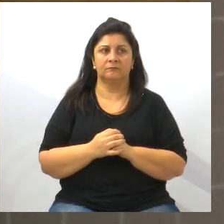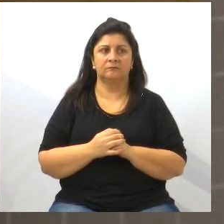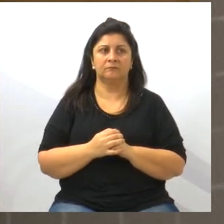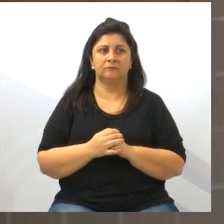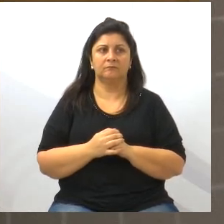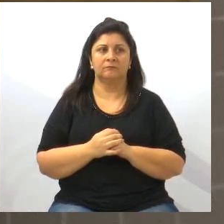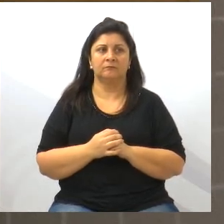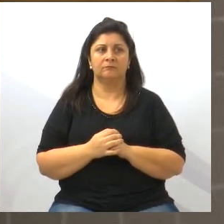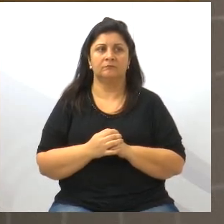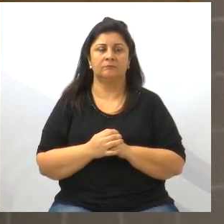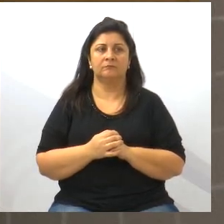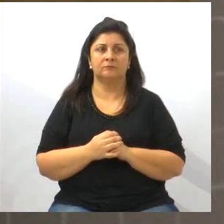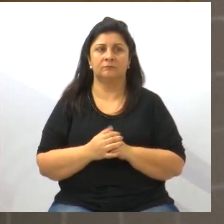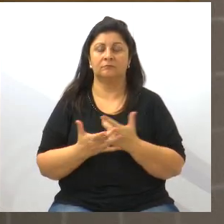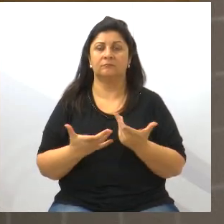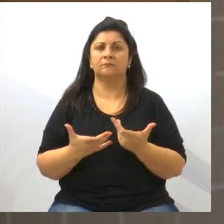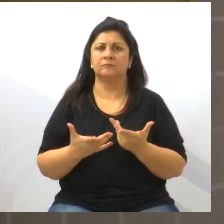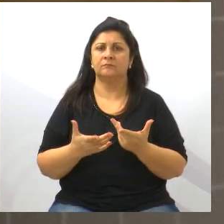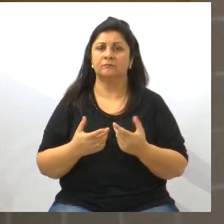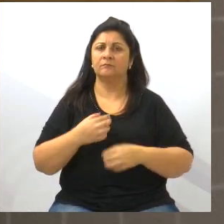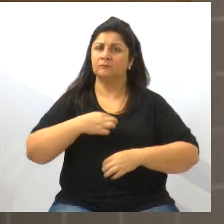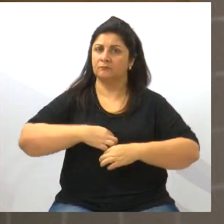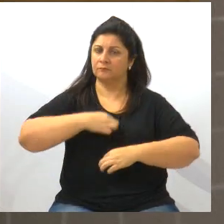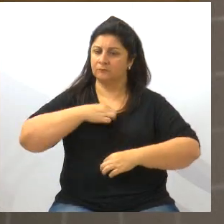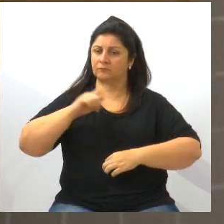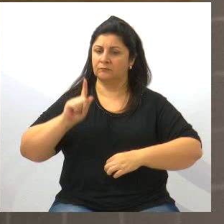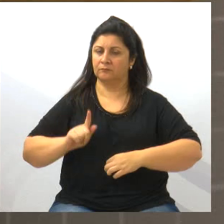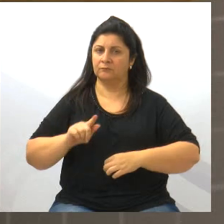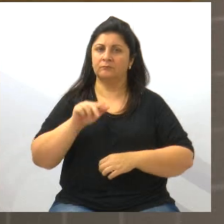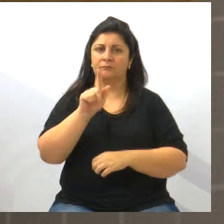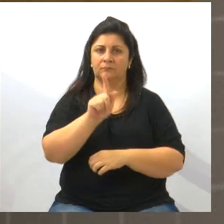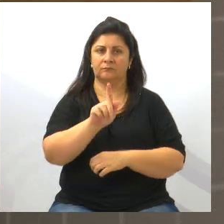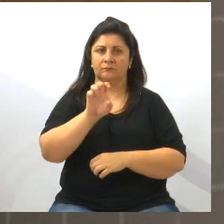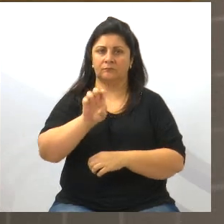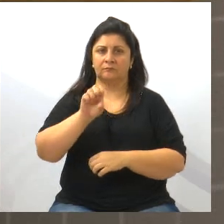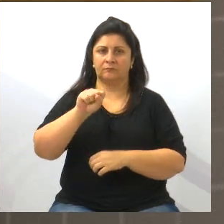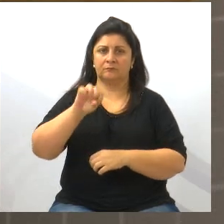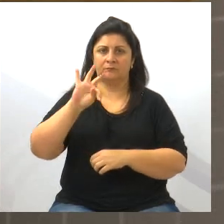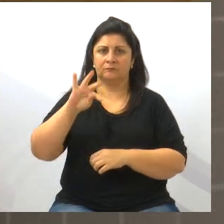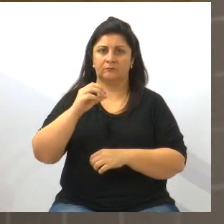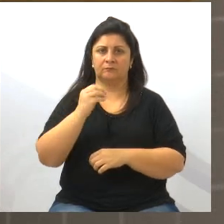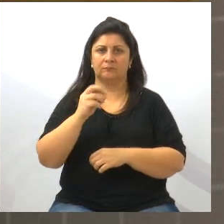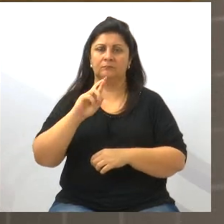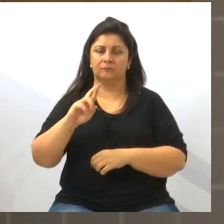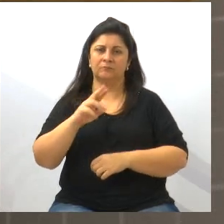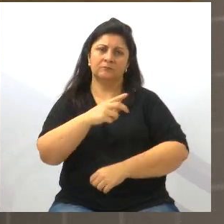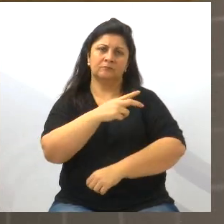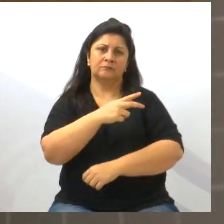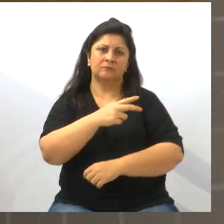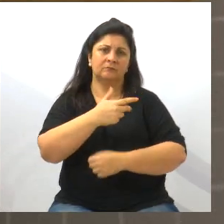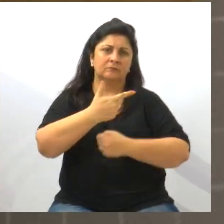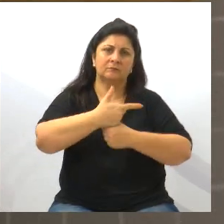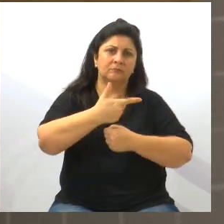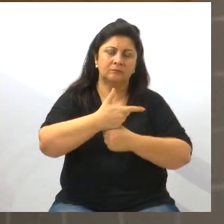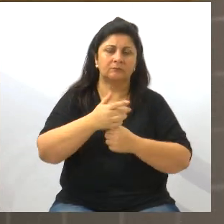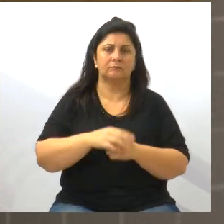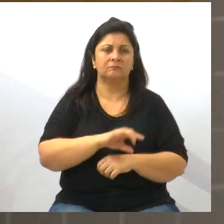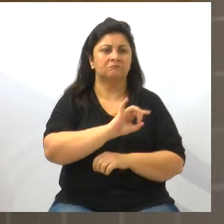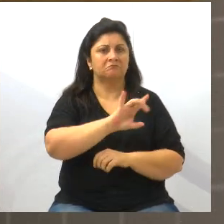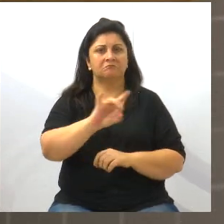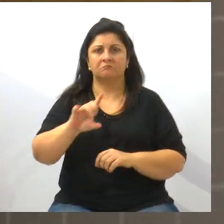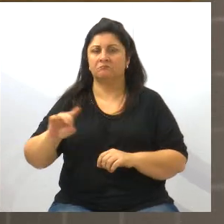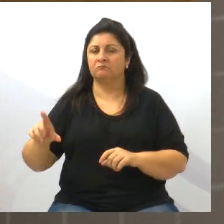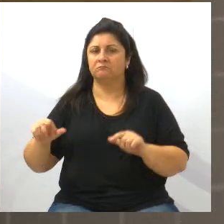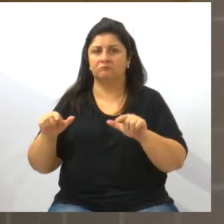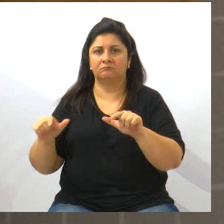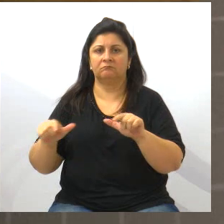O gestor, né, ele precisa de apoio. Qualquer gestor de qualquer pasta precisa